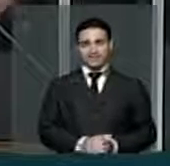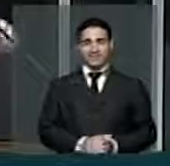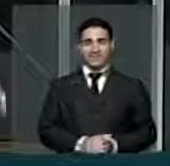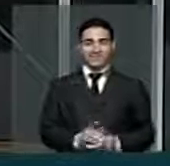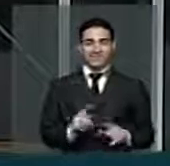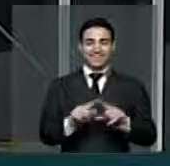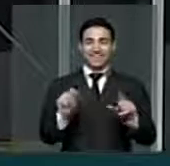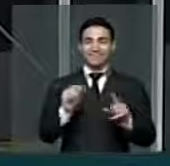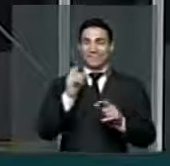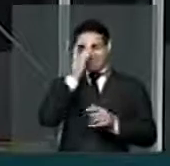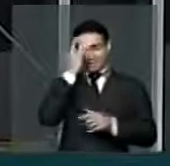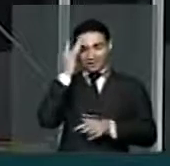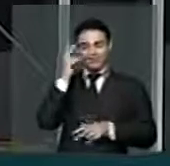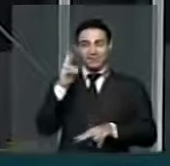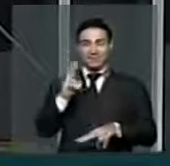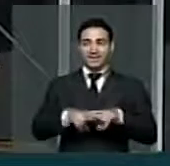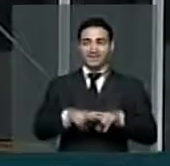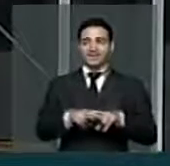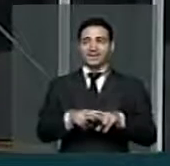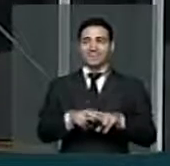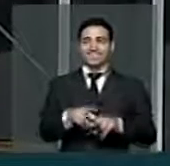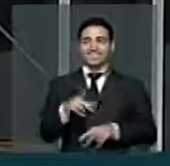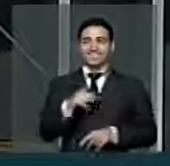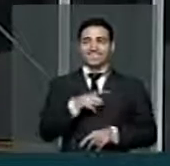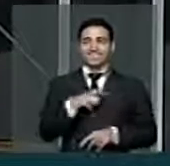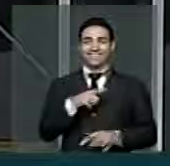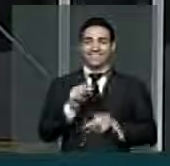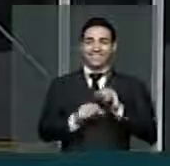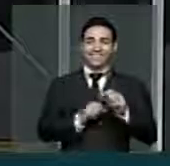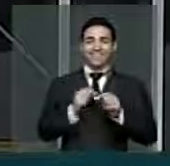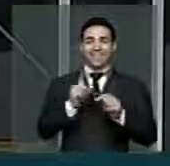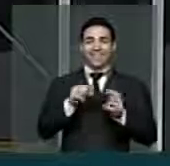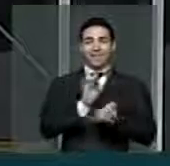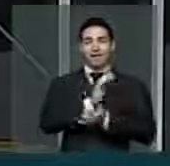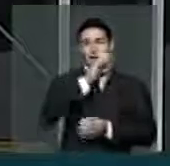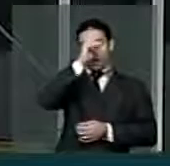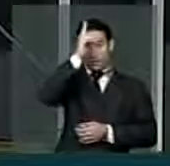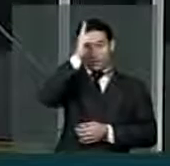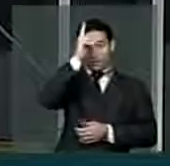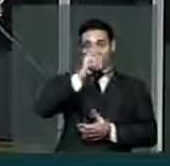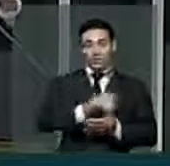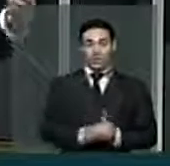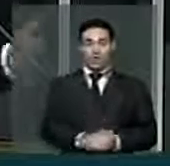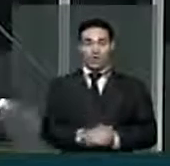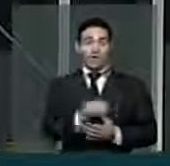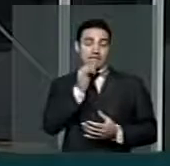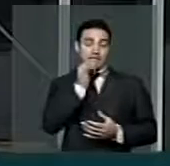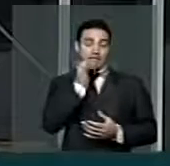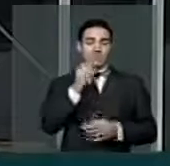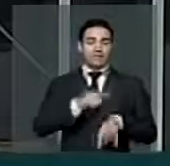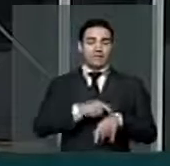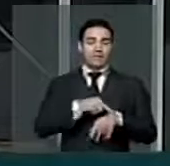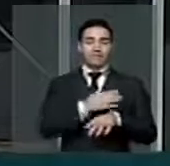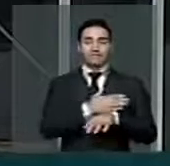aos presidiários, são exatamente as mães. À medida que o tempo vai